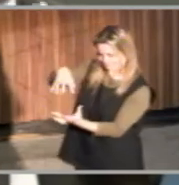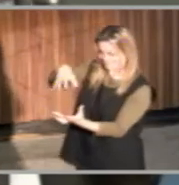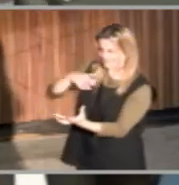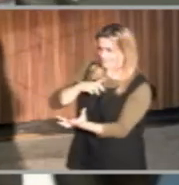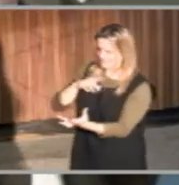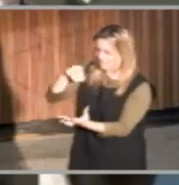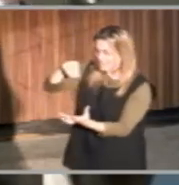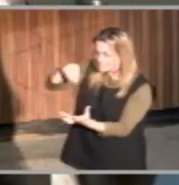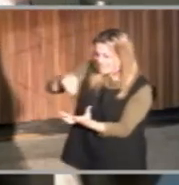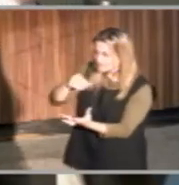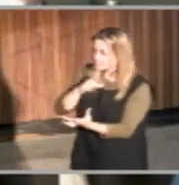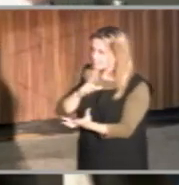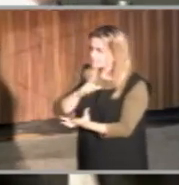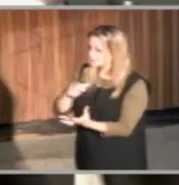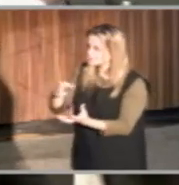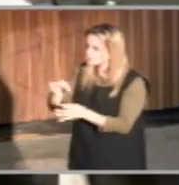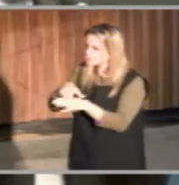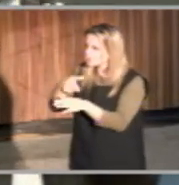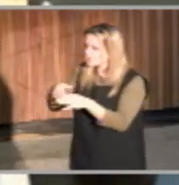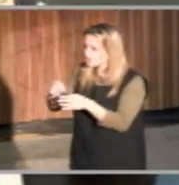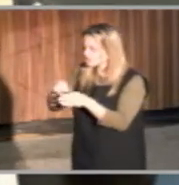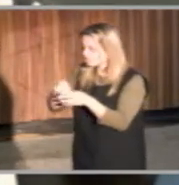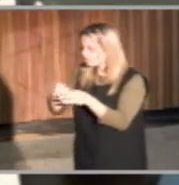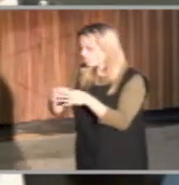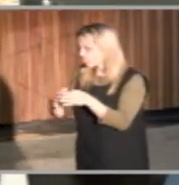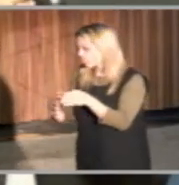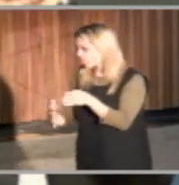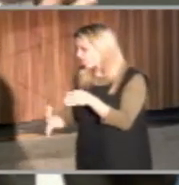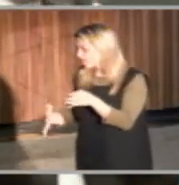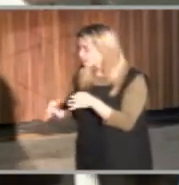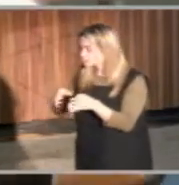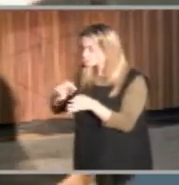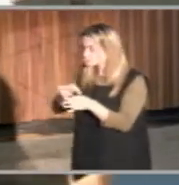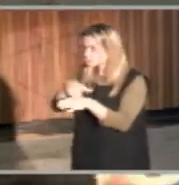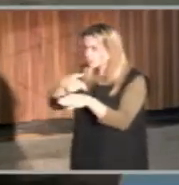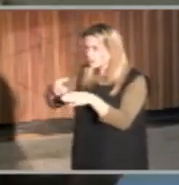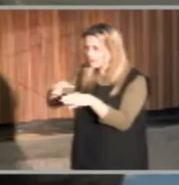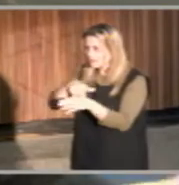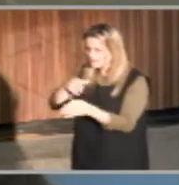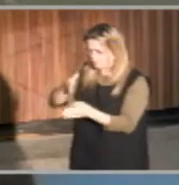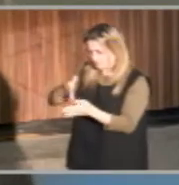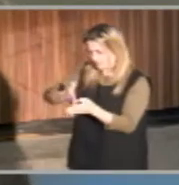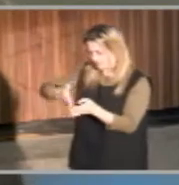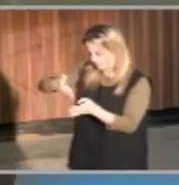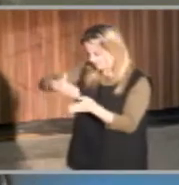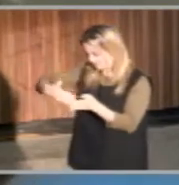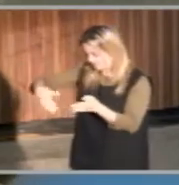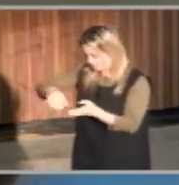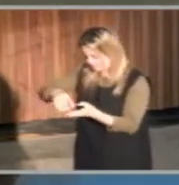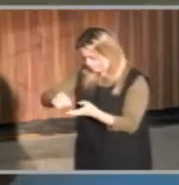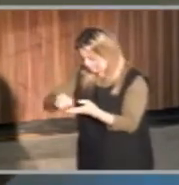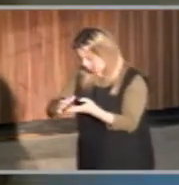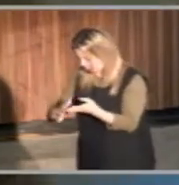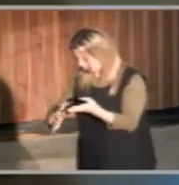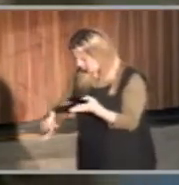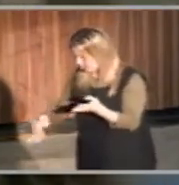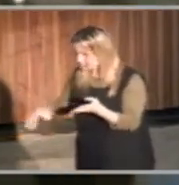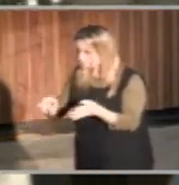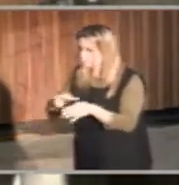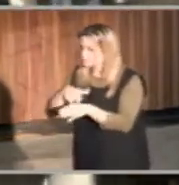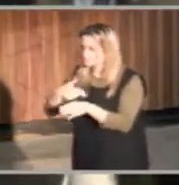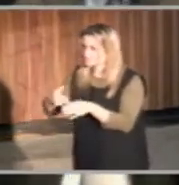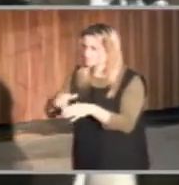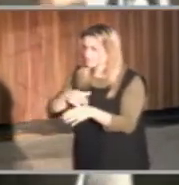Quando eu olho assim aquela propaganda, eu começo a ter água na boca, mas aí eu levo bronca em casa. Bom, então